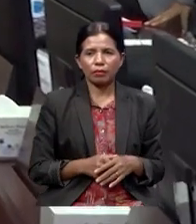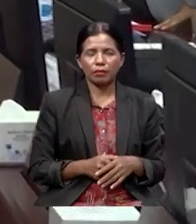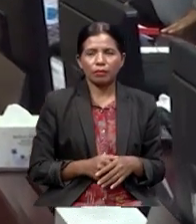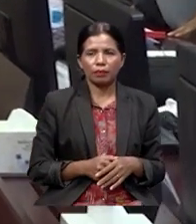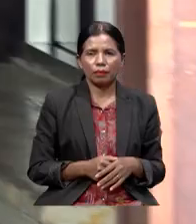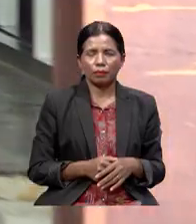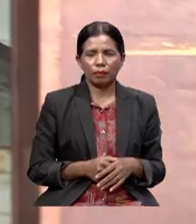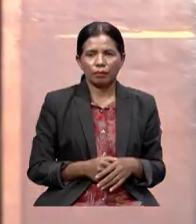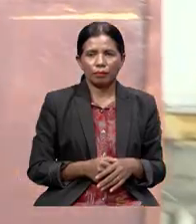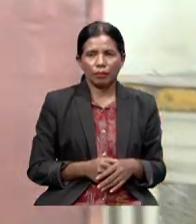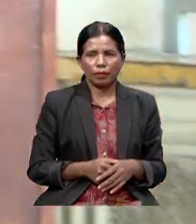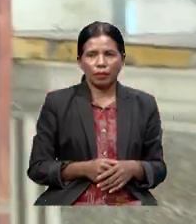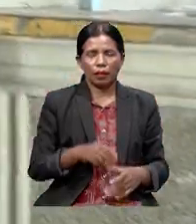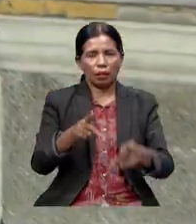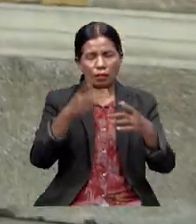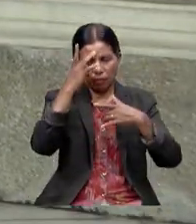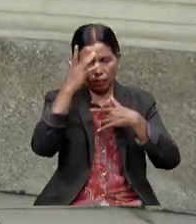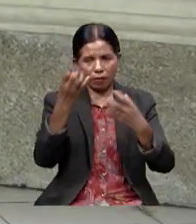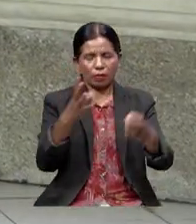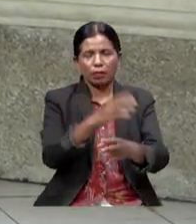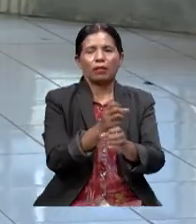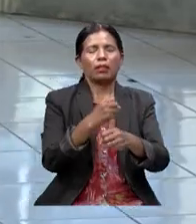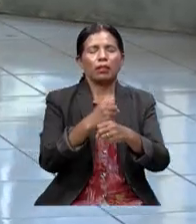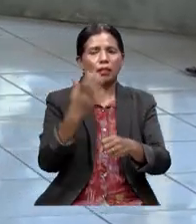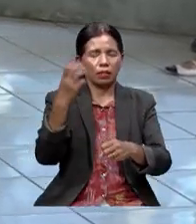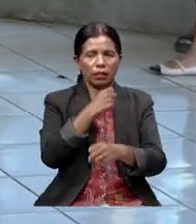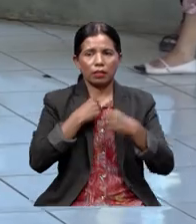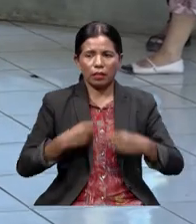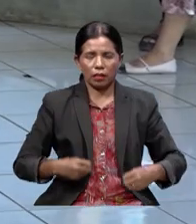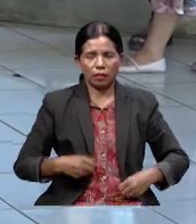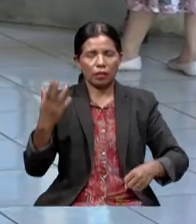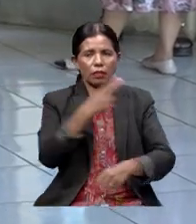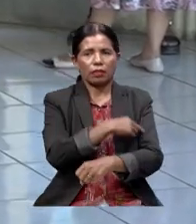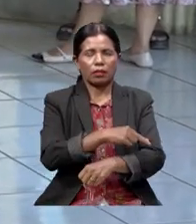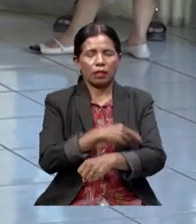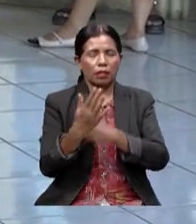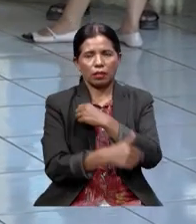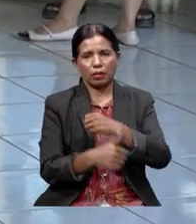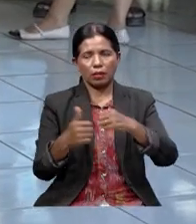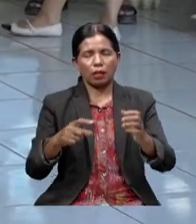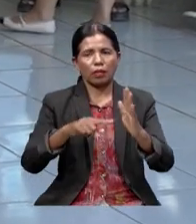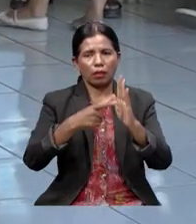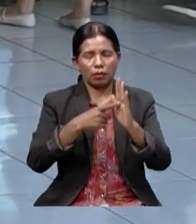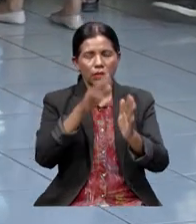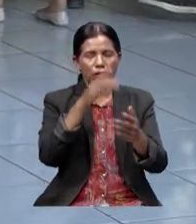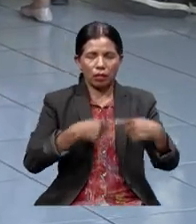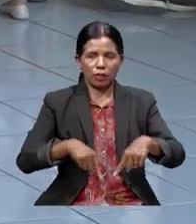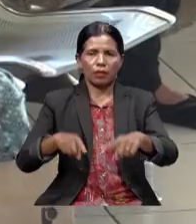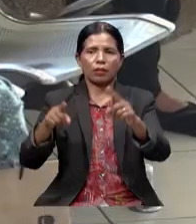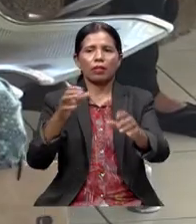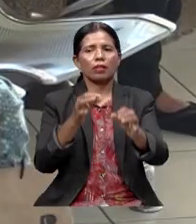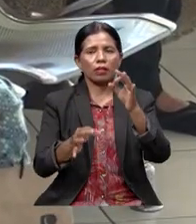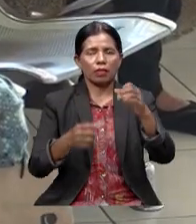O questão é, paciente balo não bem alá o tratamento de saúde e hospital sira ira ilhur, a rua Haruka Filaona, mas